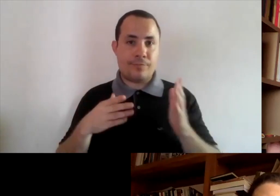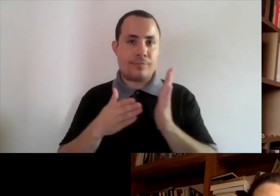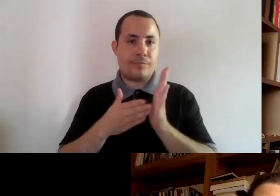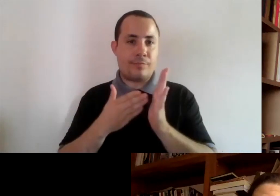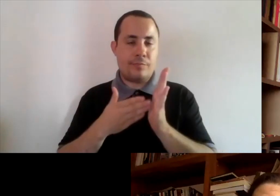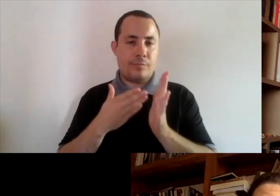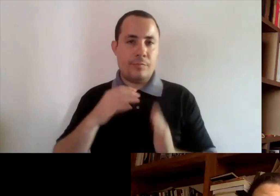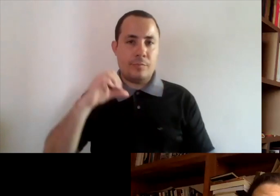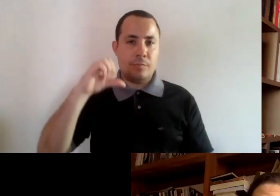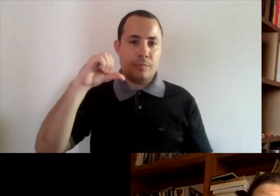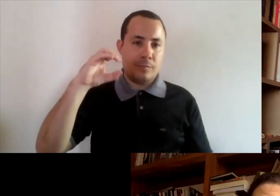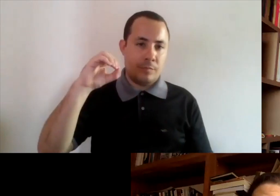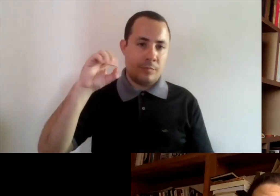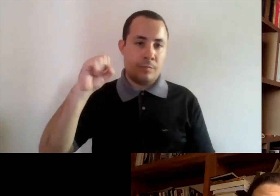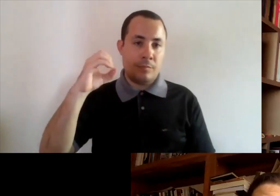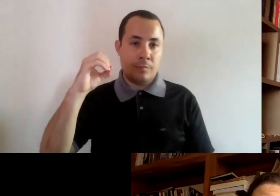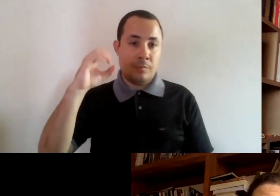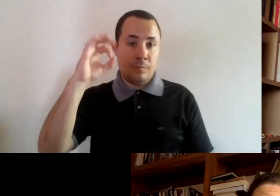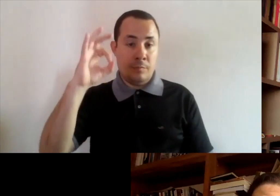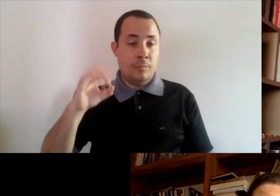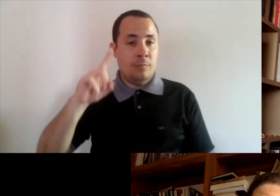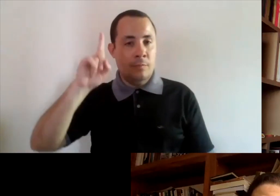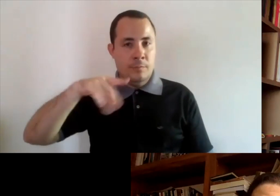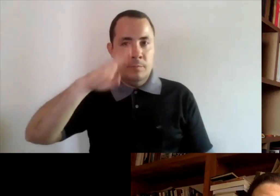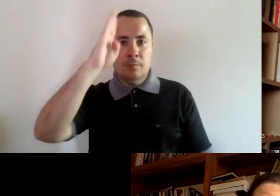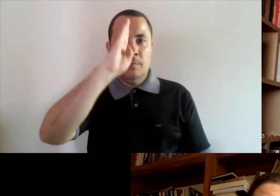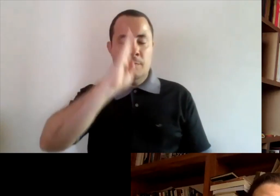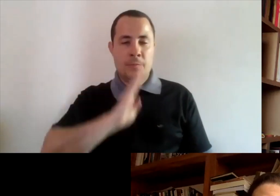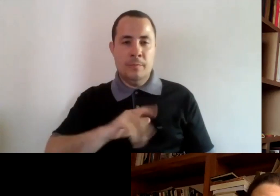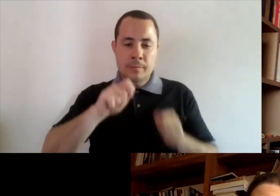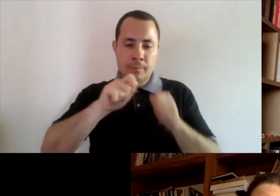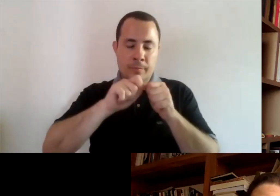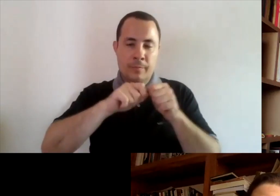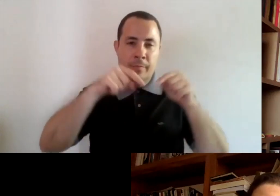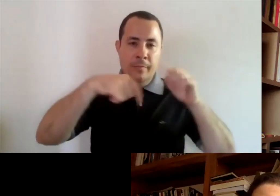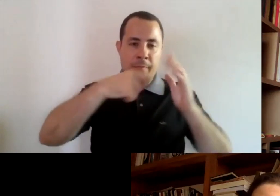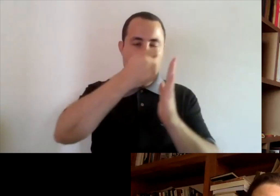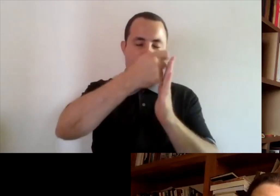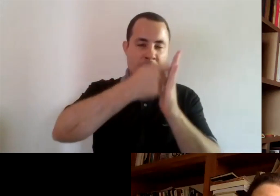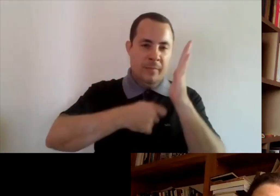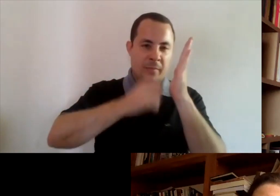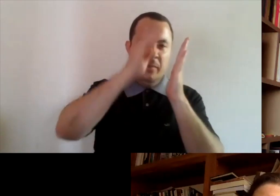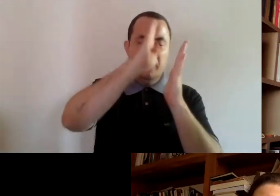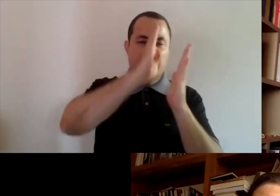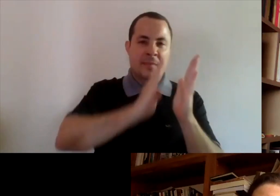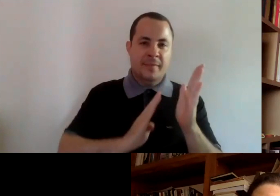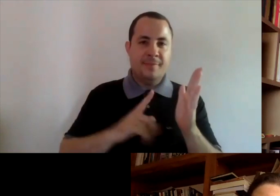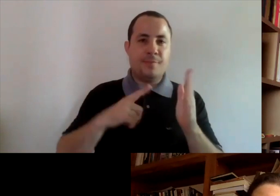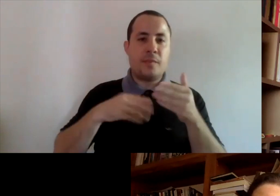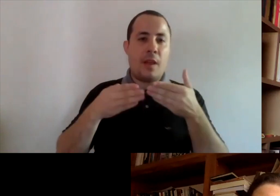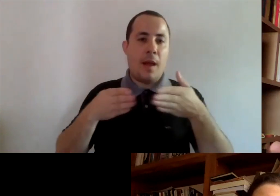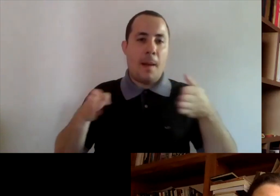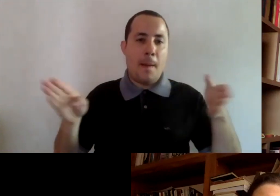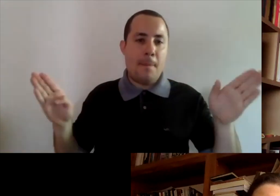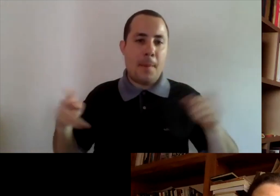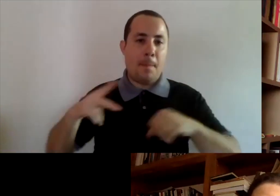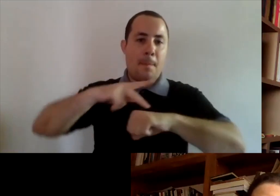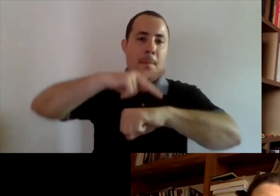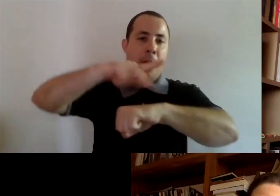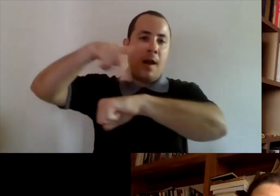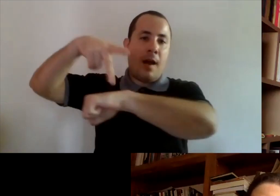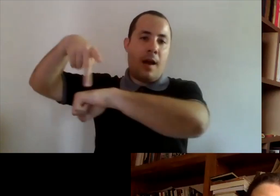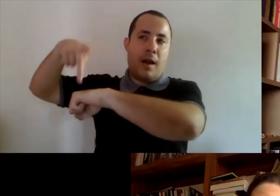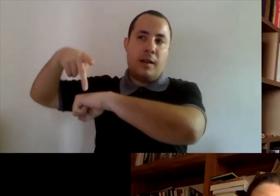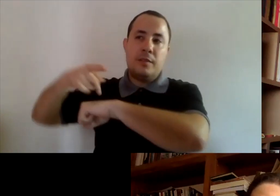90% desses livros são do Brasil, né? Mas ele é aberto para os países, os falantes de língua portuguesa em